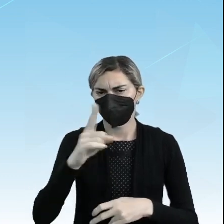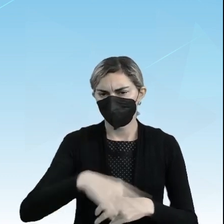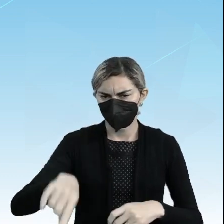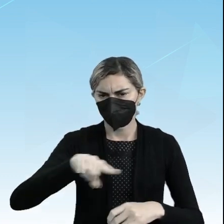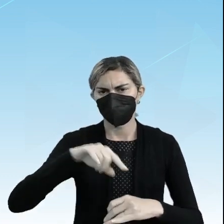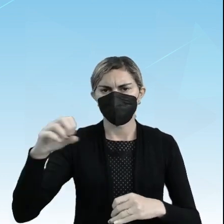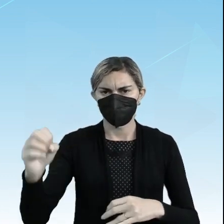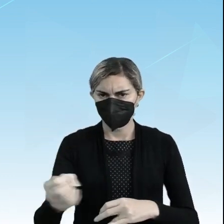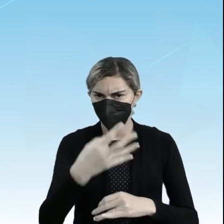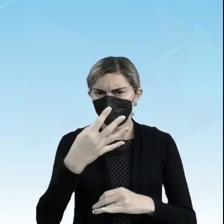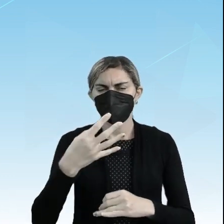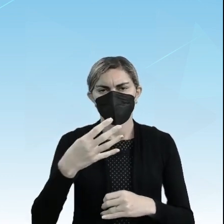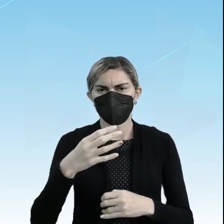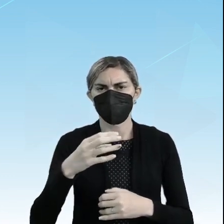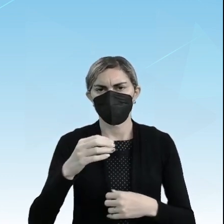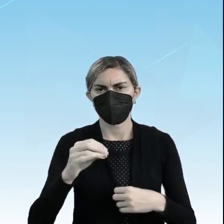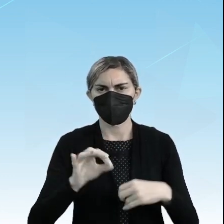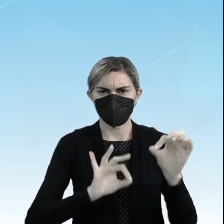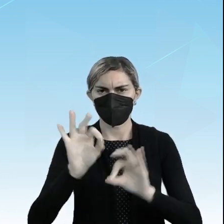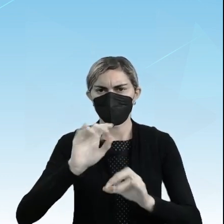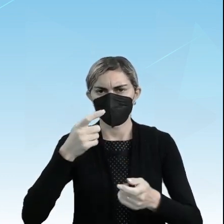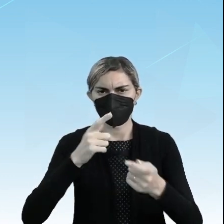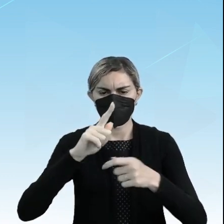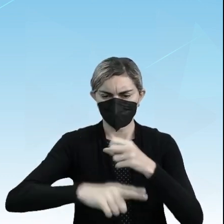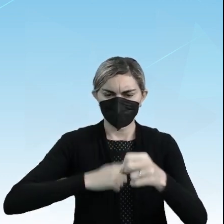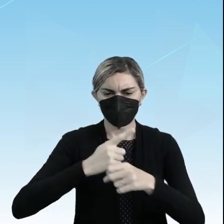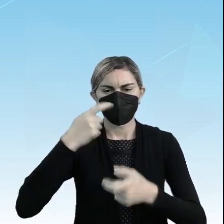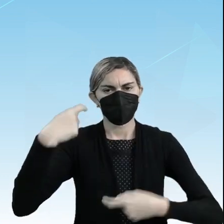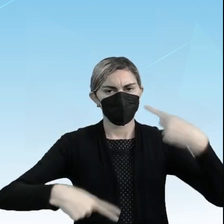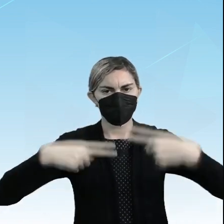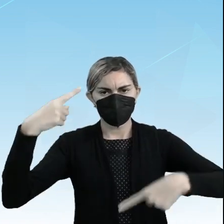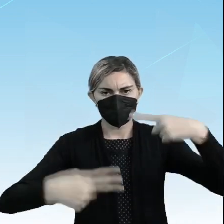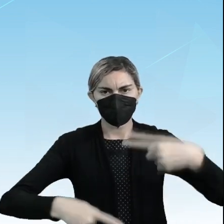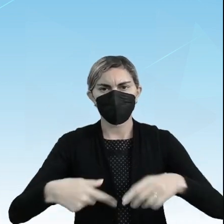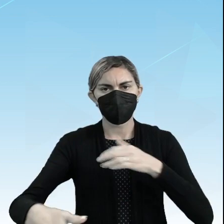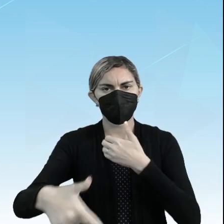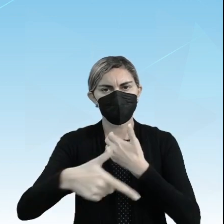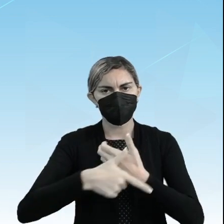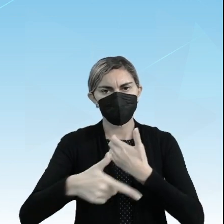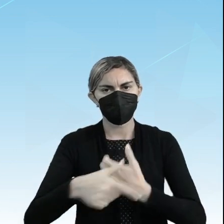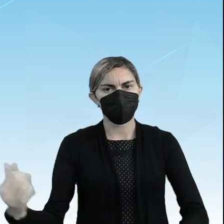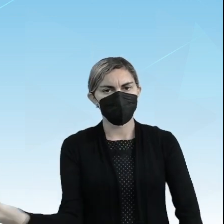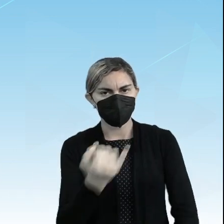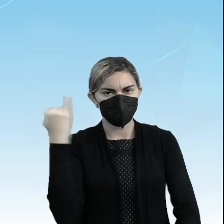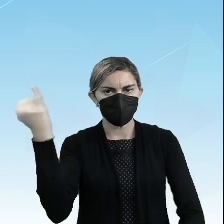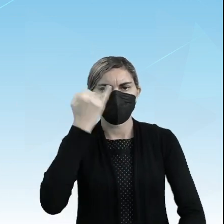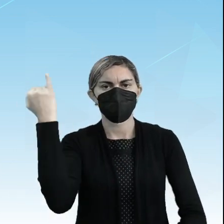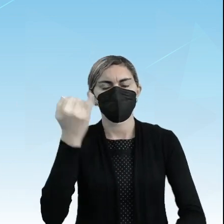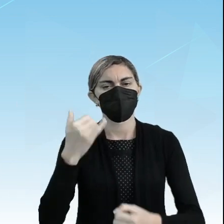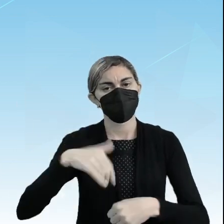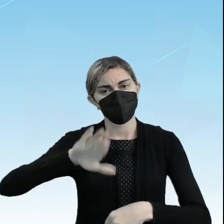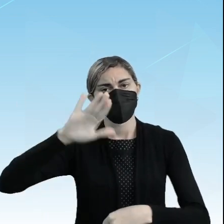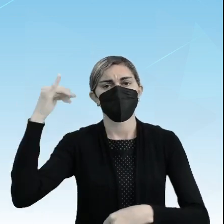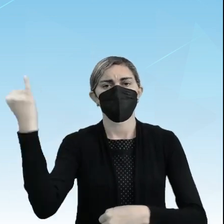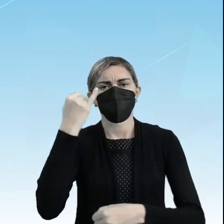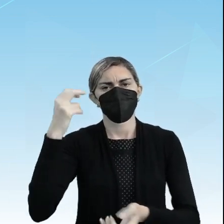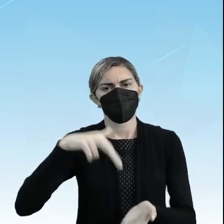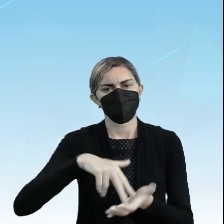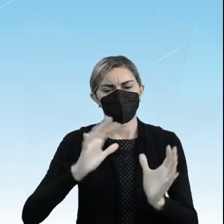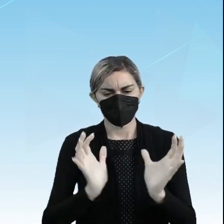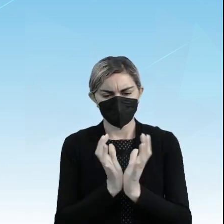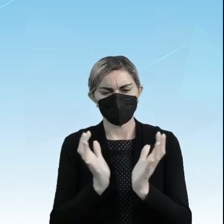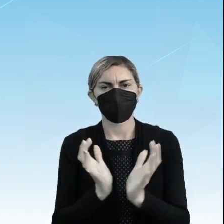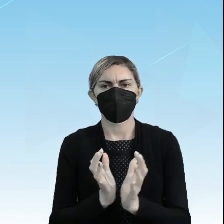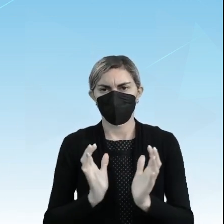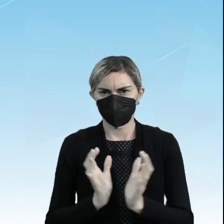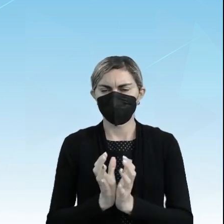nossa nova ordem mundial, com a nova geopolítica, ela vem adquirindo o quê? Um papel muito importante, mais relevante, forçando a sua presença no grupo